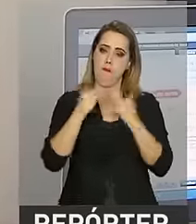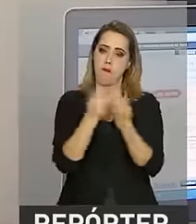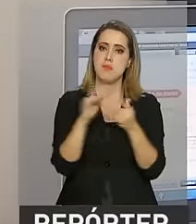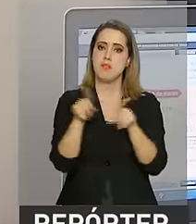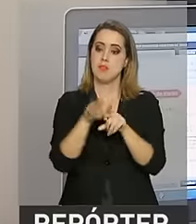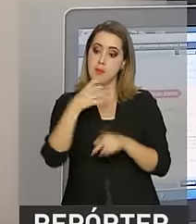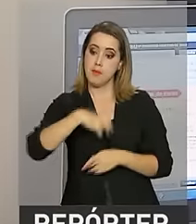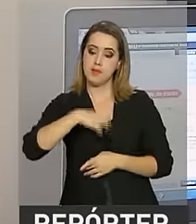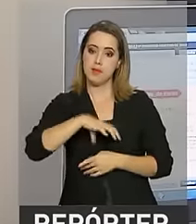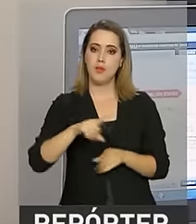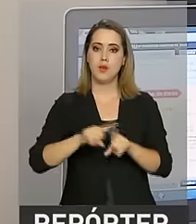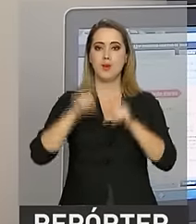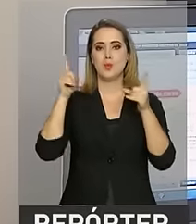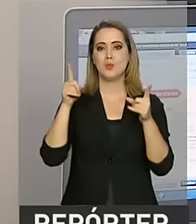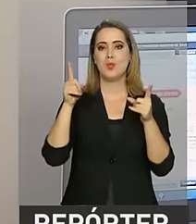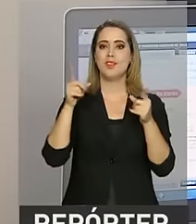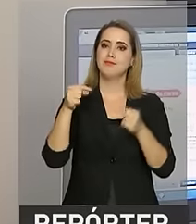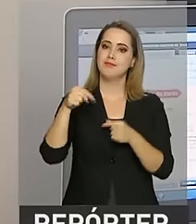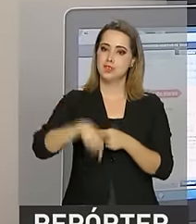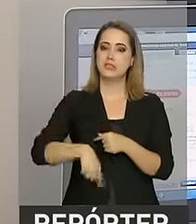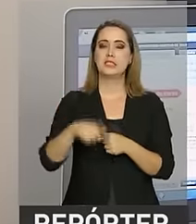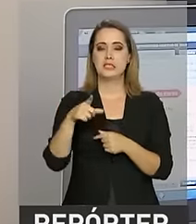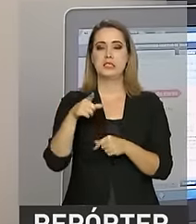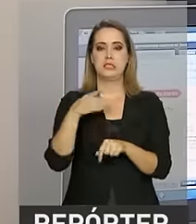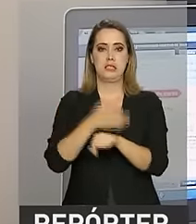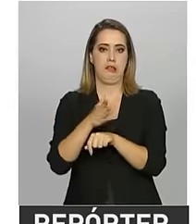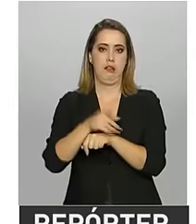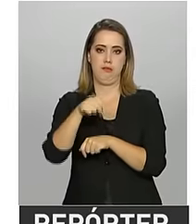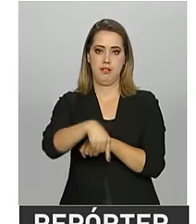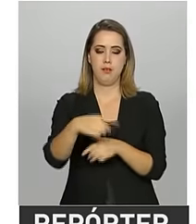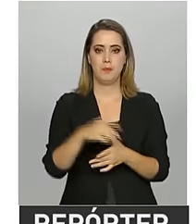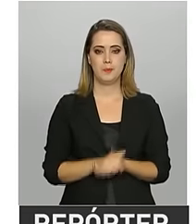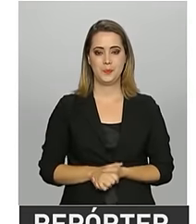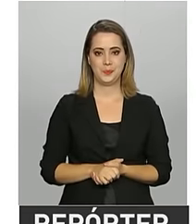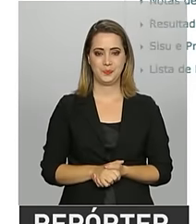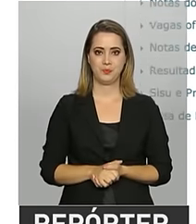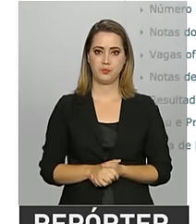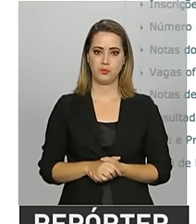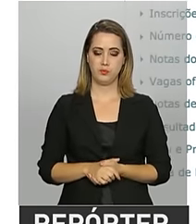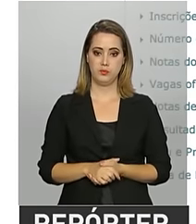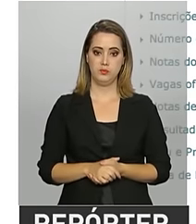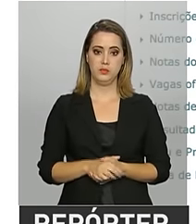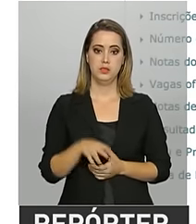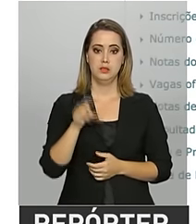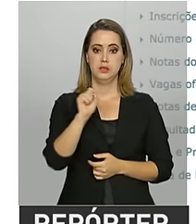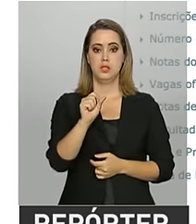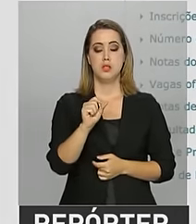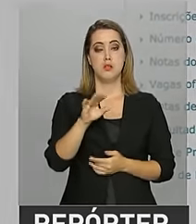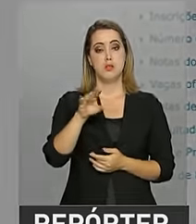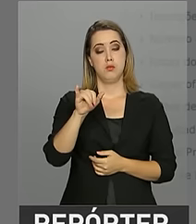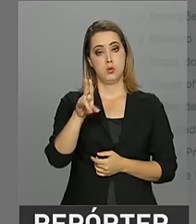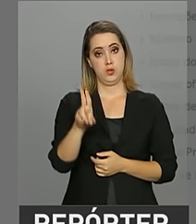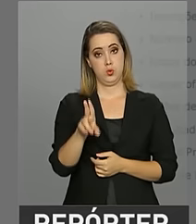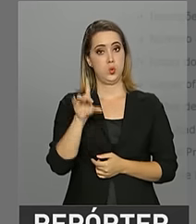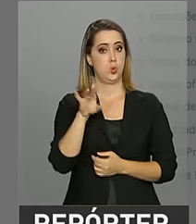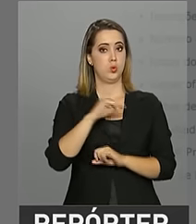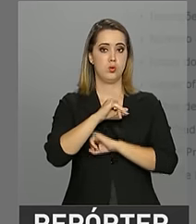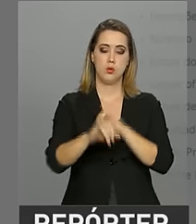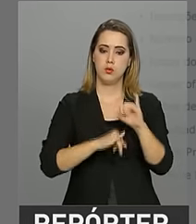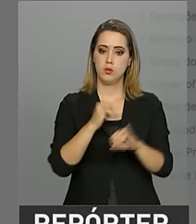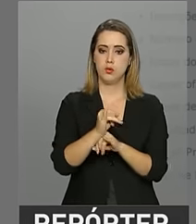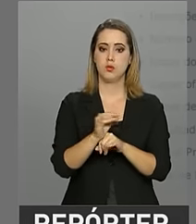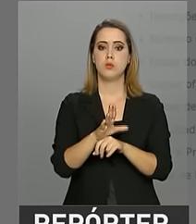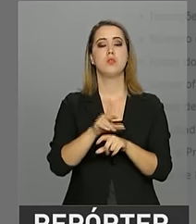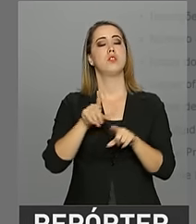eu pensei fazer lá mas eu vou tentar aqui para UNB mesmo as inscrições do czu São exclusivamente pela internet